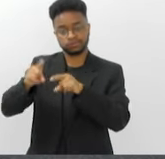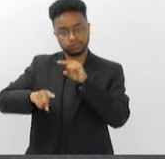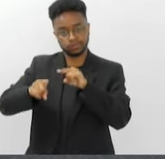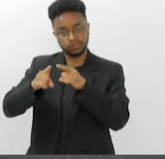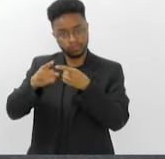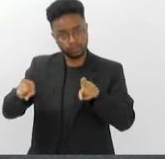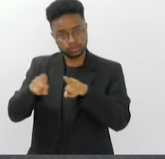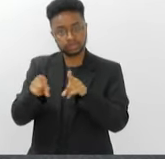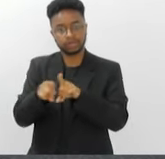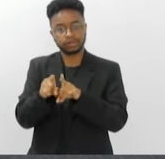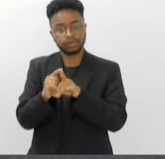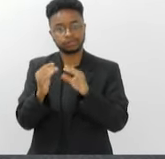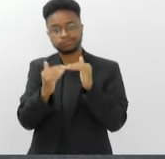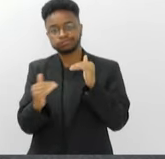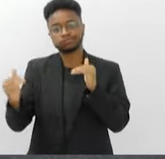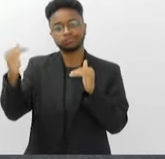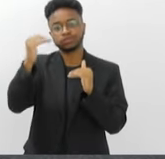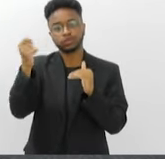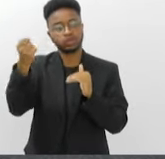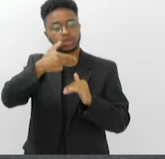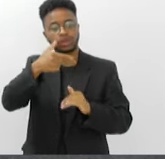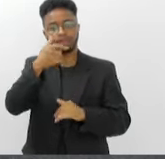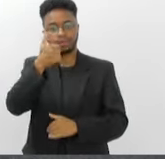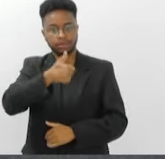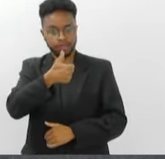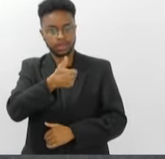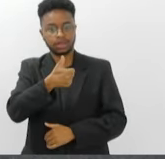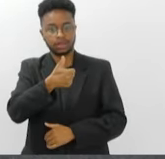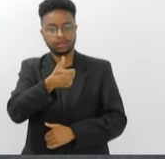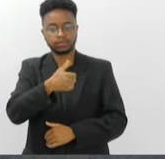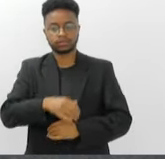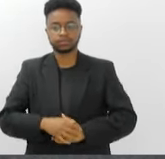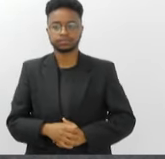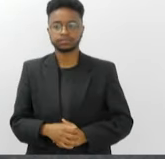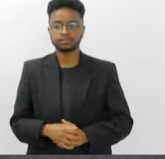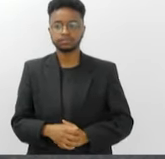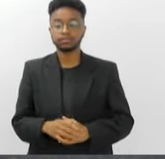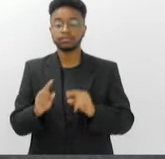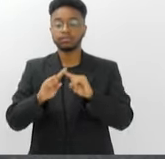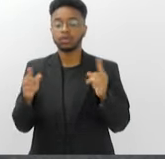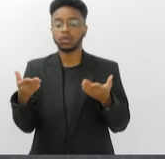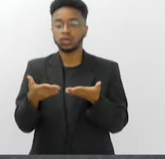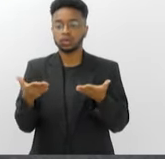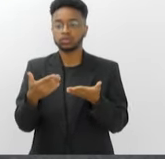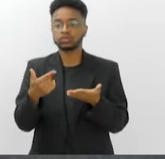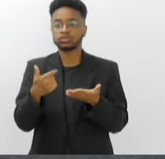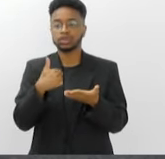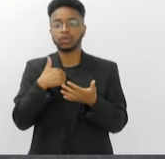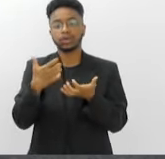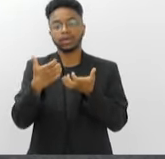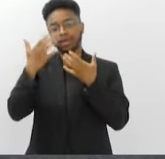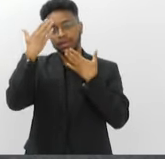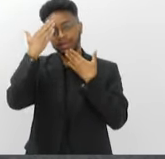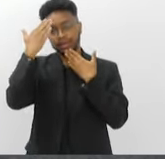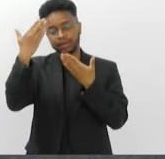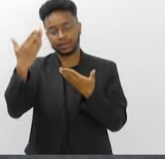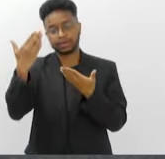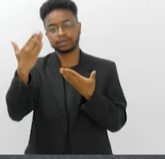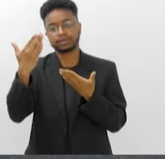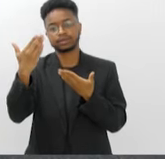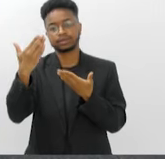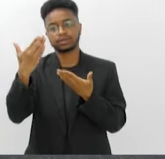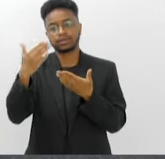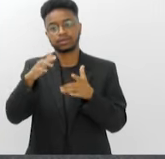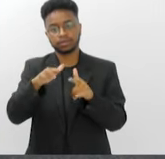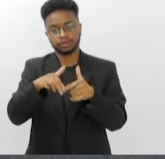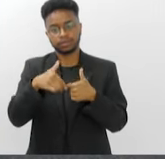o seu primeiro Castelos e Ruínas, que é considerado uma obra temporal. Mas eu vim hoje especialmente agradecer, na verdade,